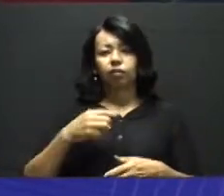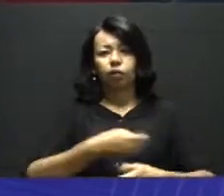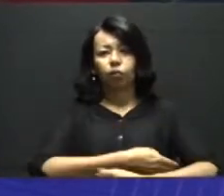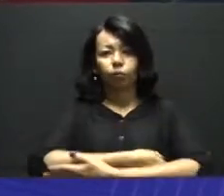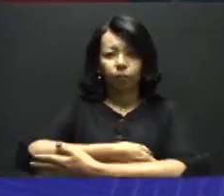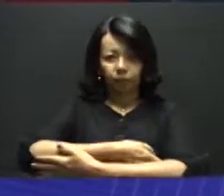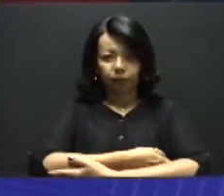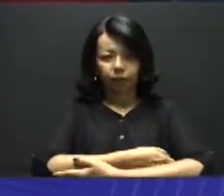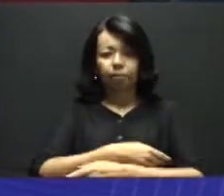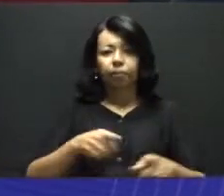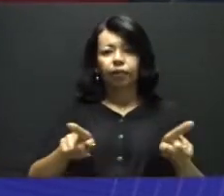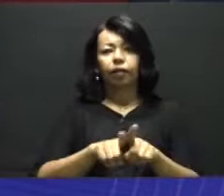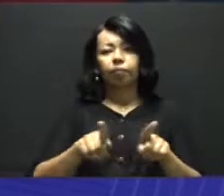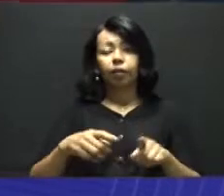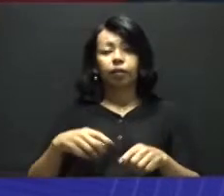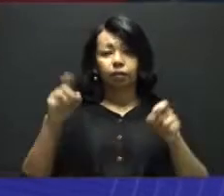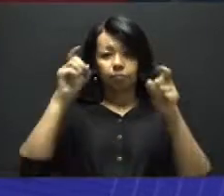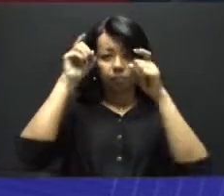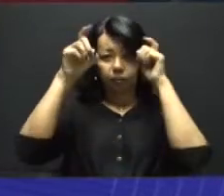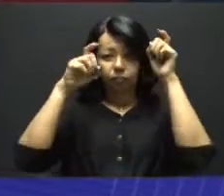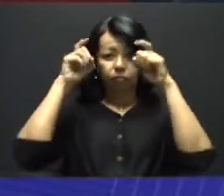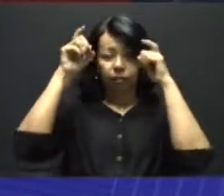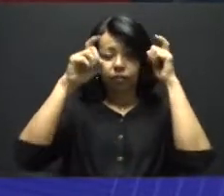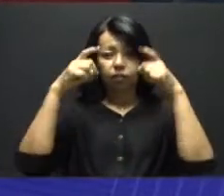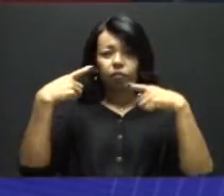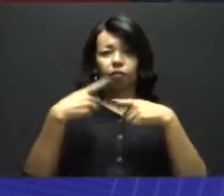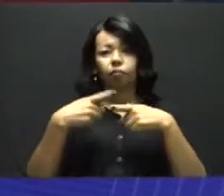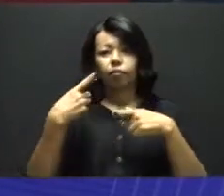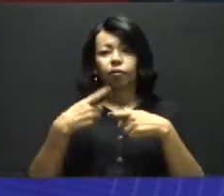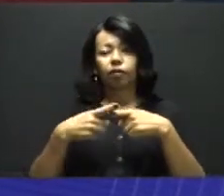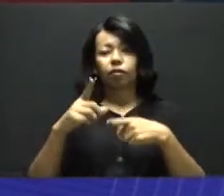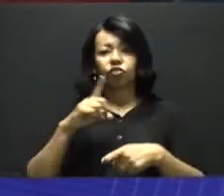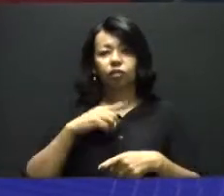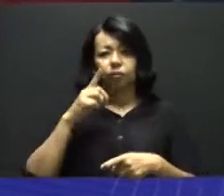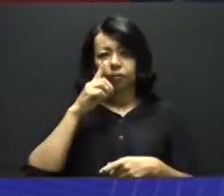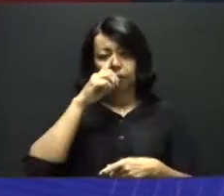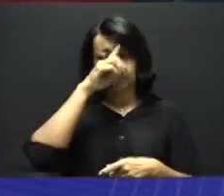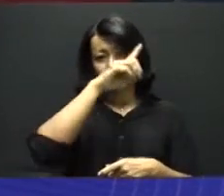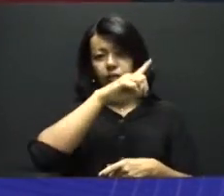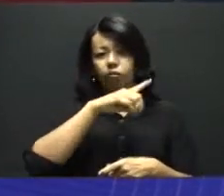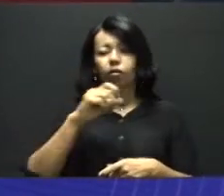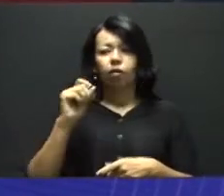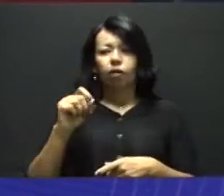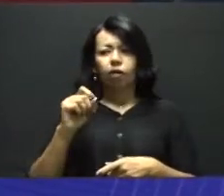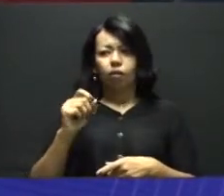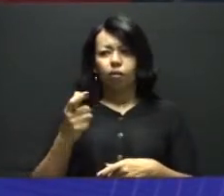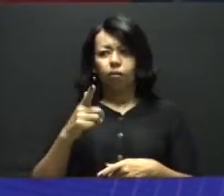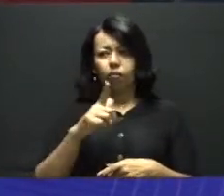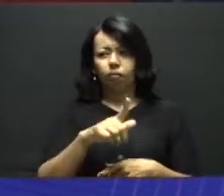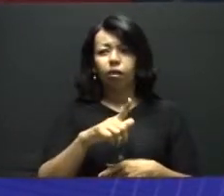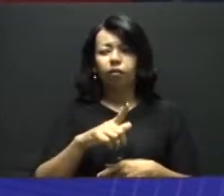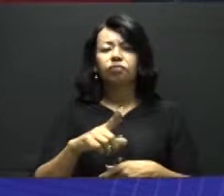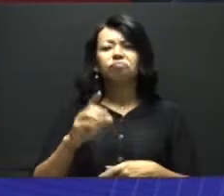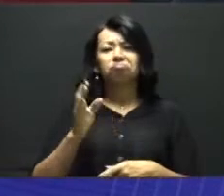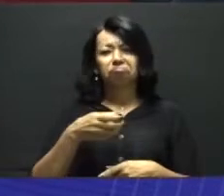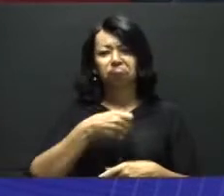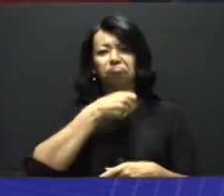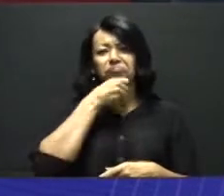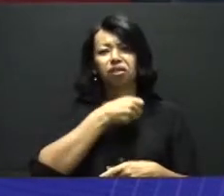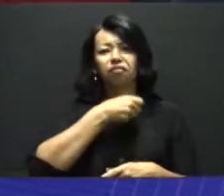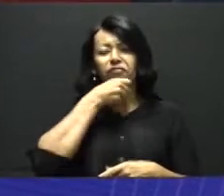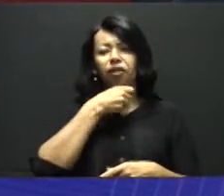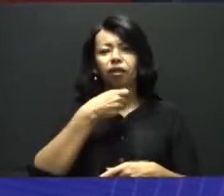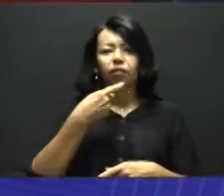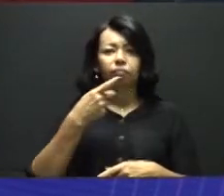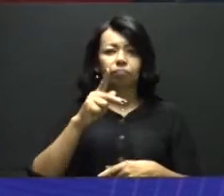veio também a preocupação pois existia o risco do óvulo fecundado está envelhecido e por